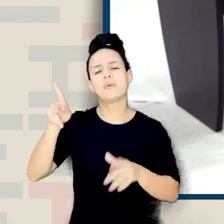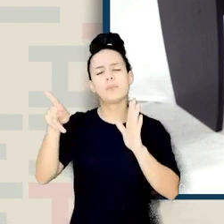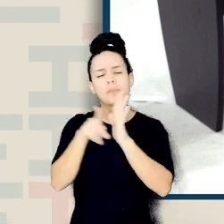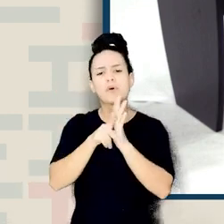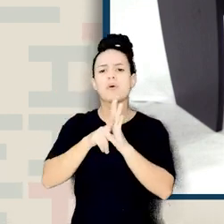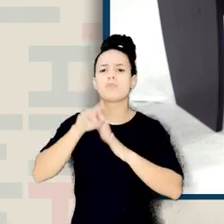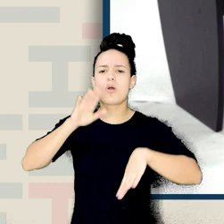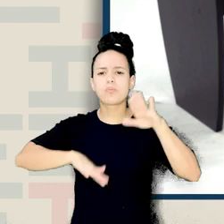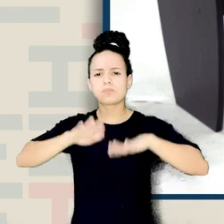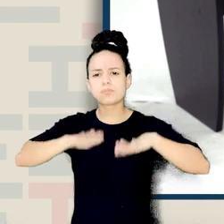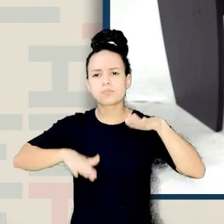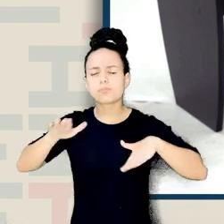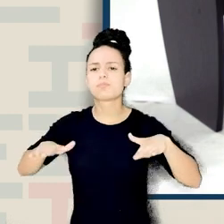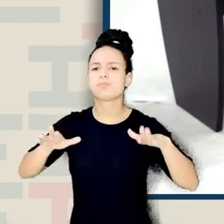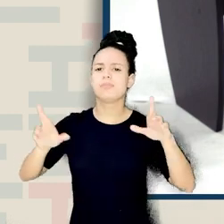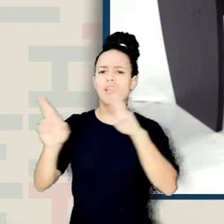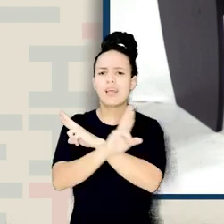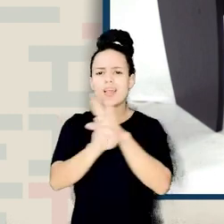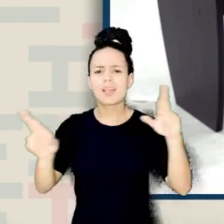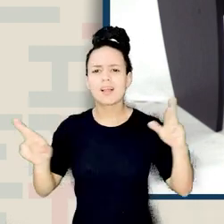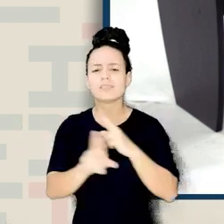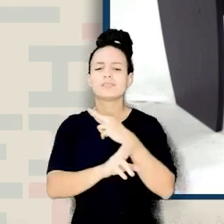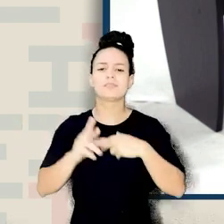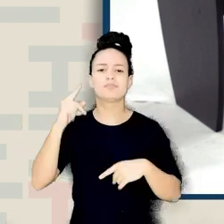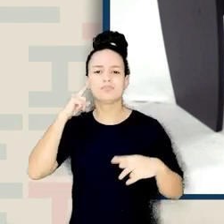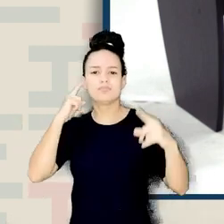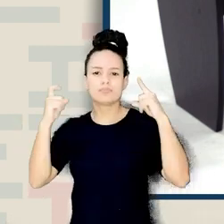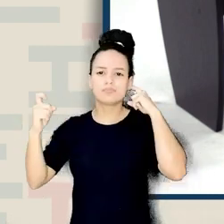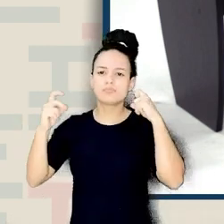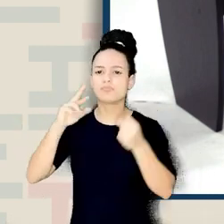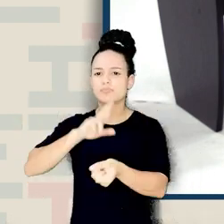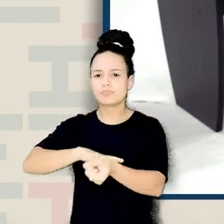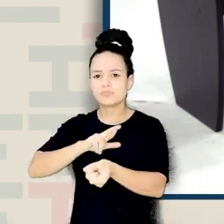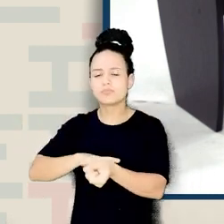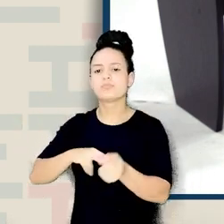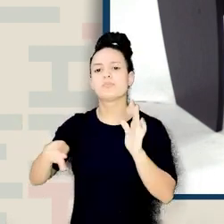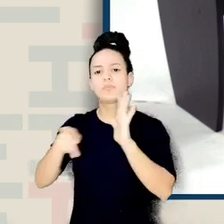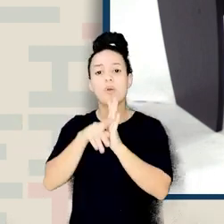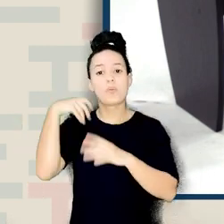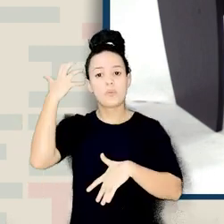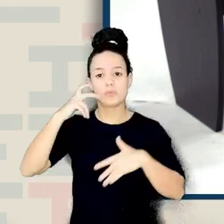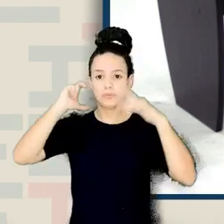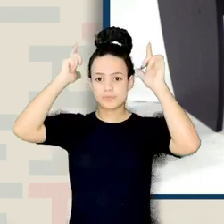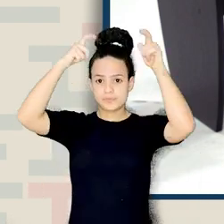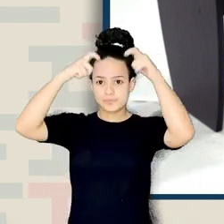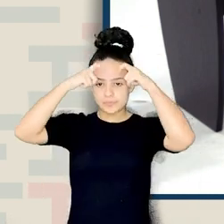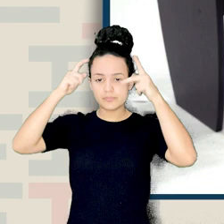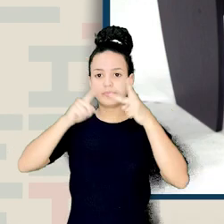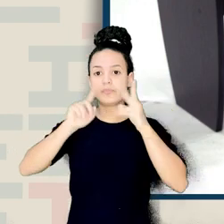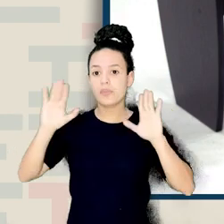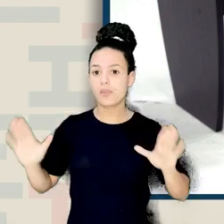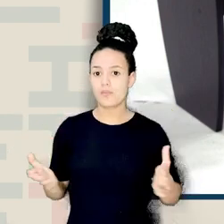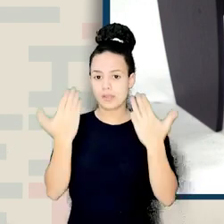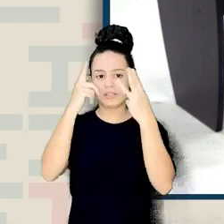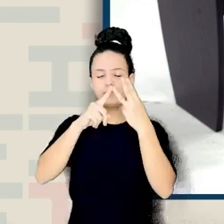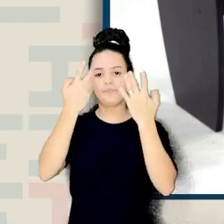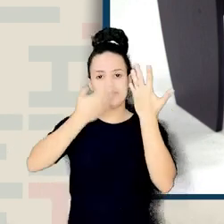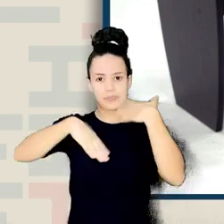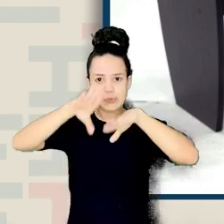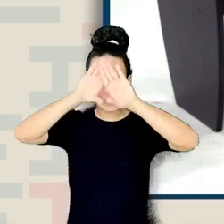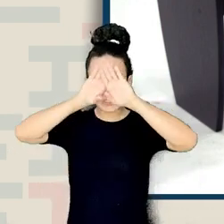dos tambores, trabalho dos toques, baseado nos toques de coroação, festividade e toque aos